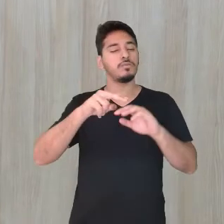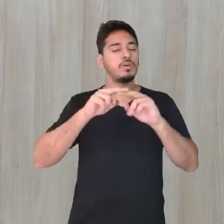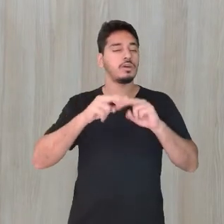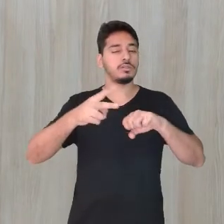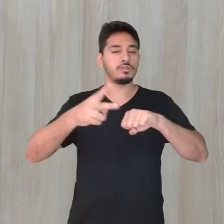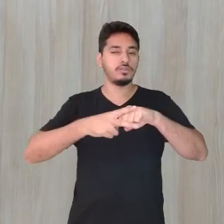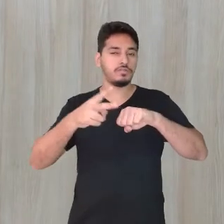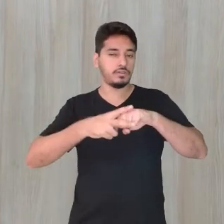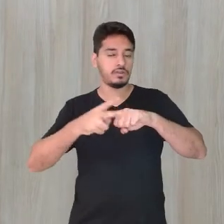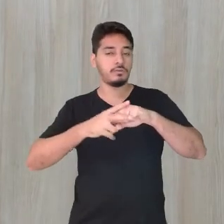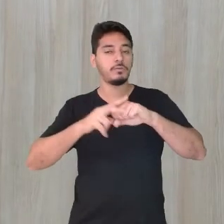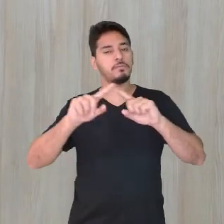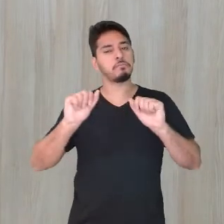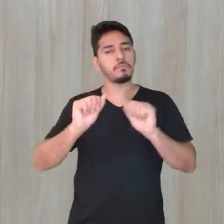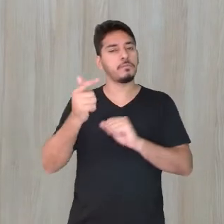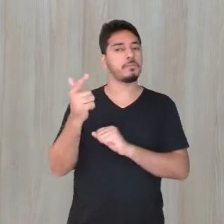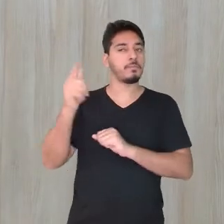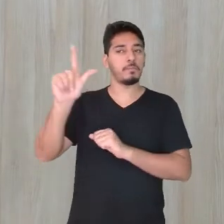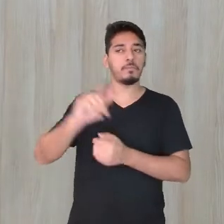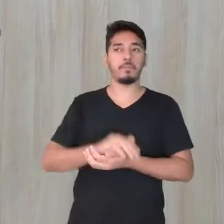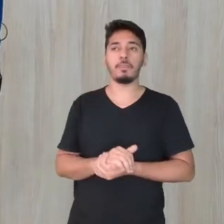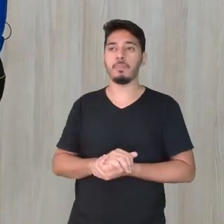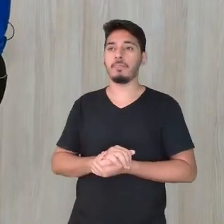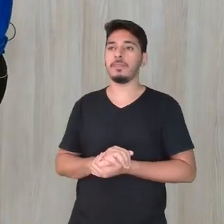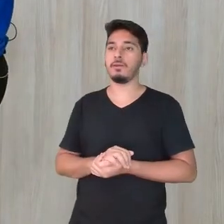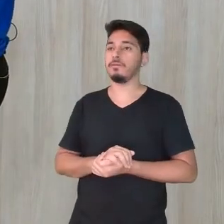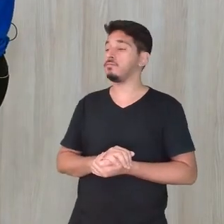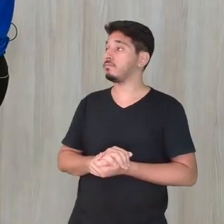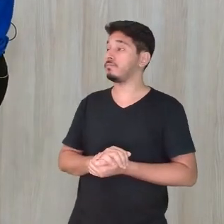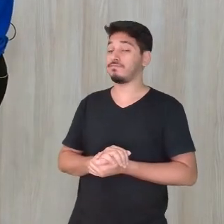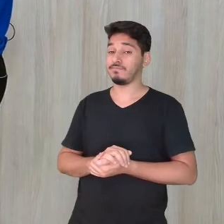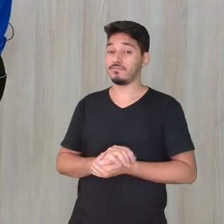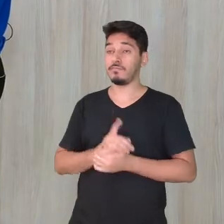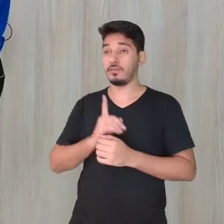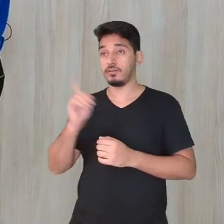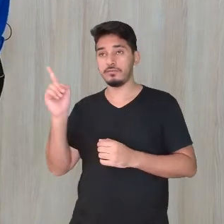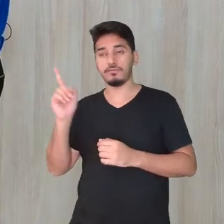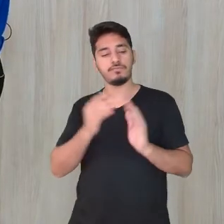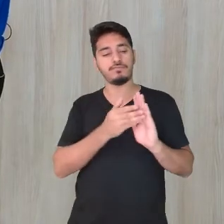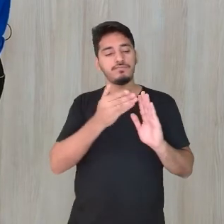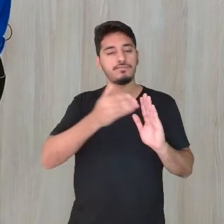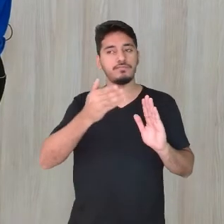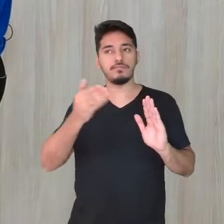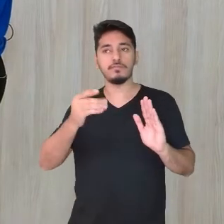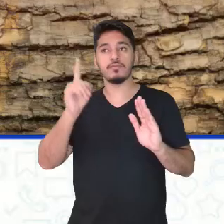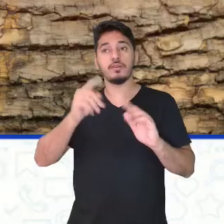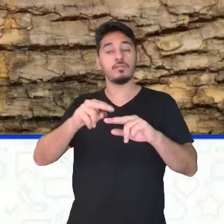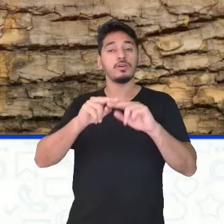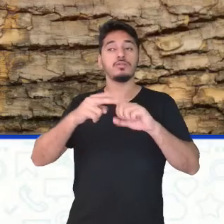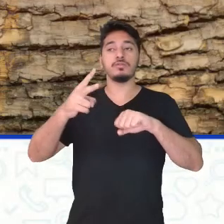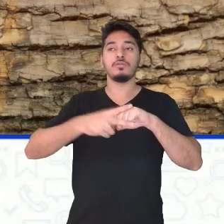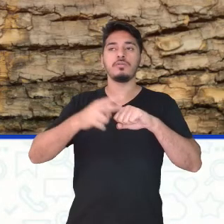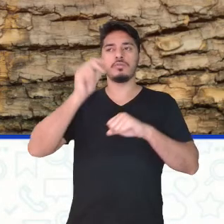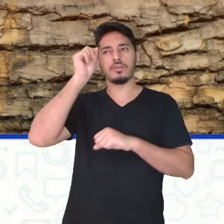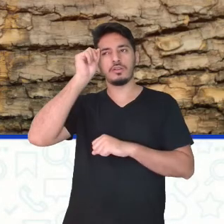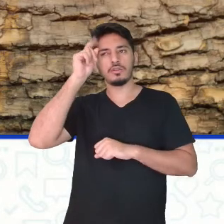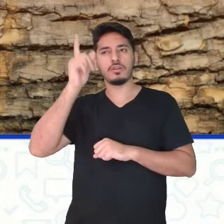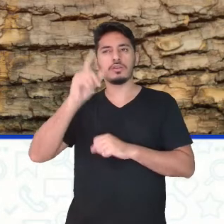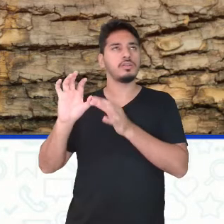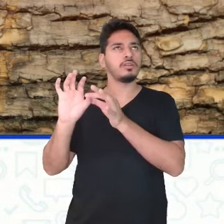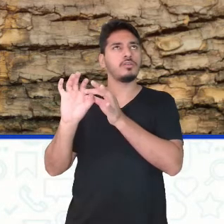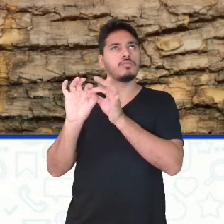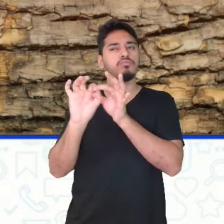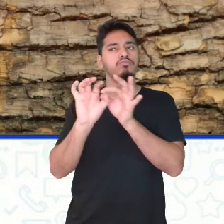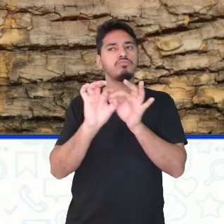classes gramaticais, tá? Neste caso, a sequência dos fatos é dada pelo verbo, que dá a ideia de coerência das